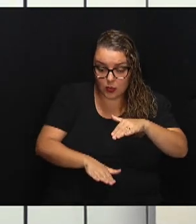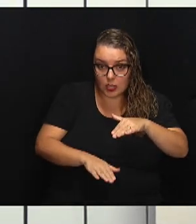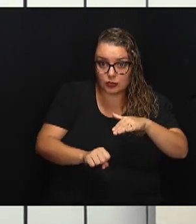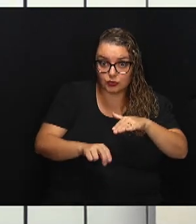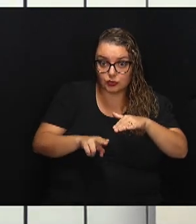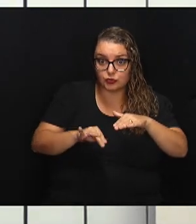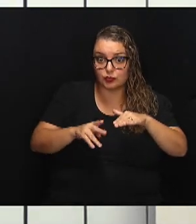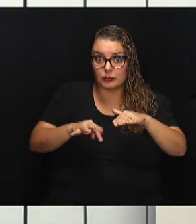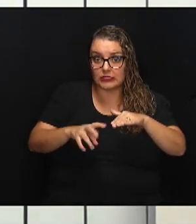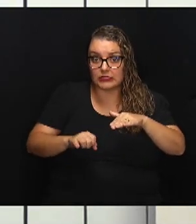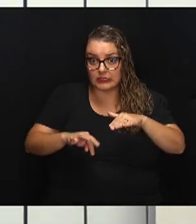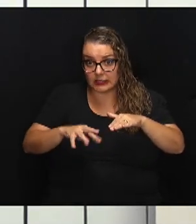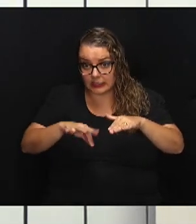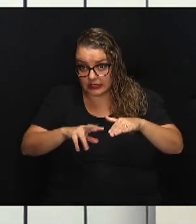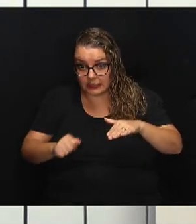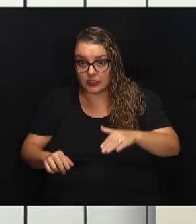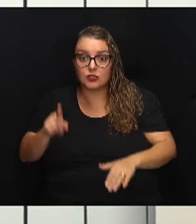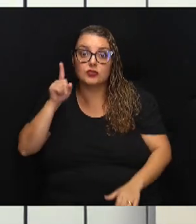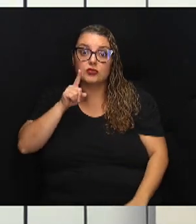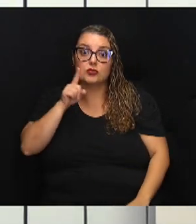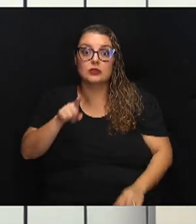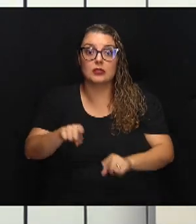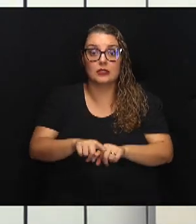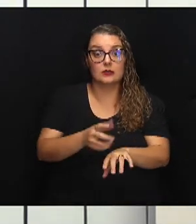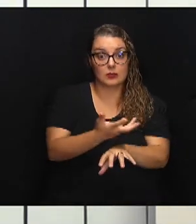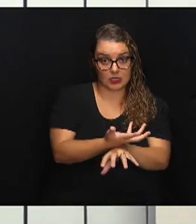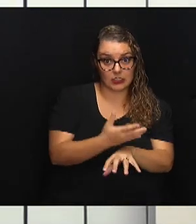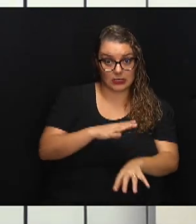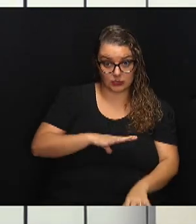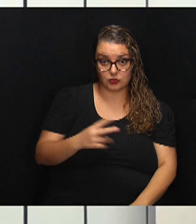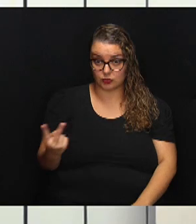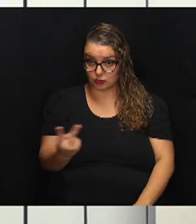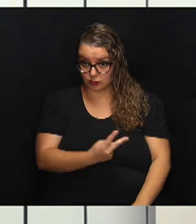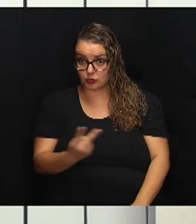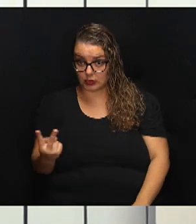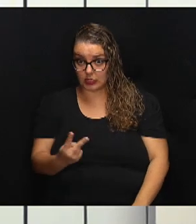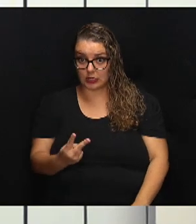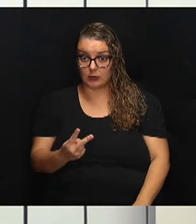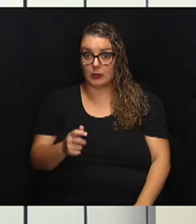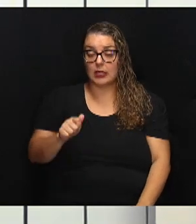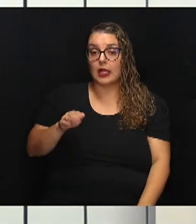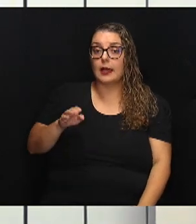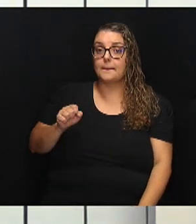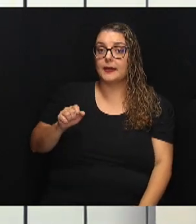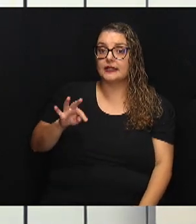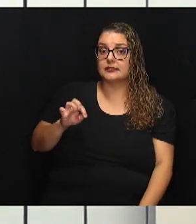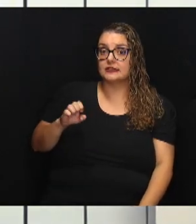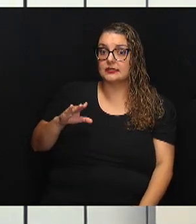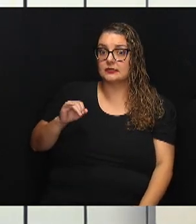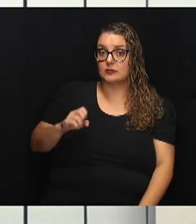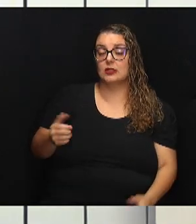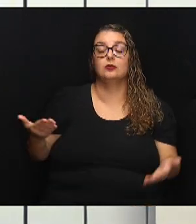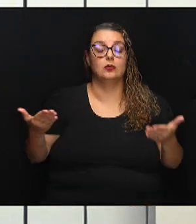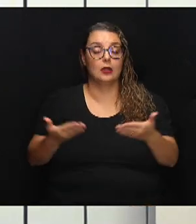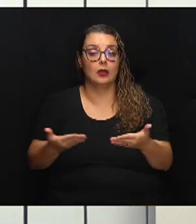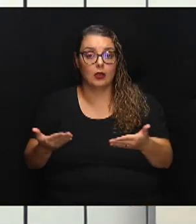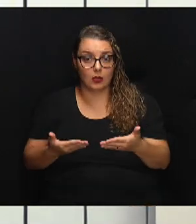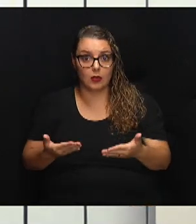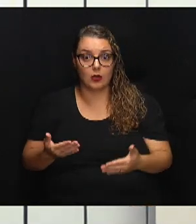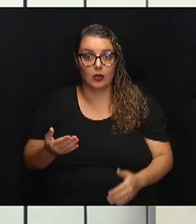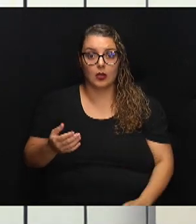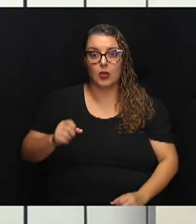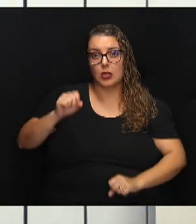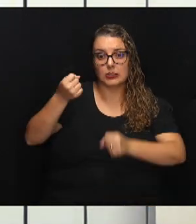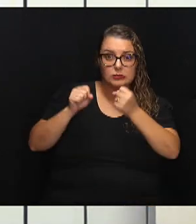cidades de Americana e também Nova Odessa para fins de abastecimento. Atualmente, apenas